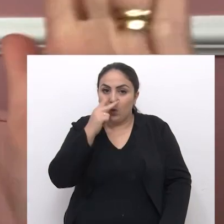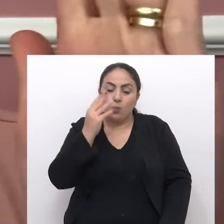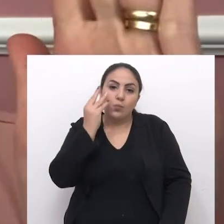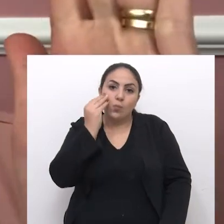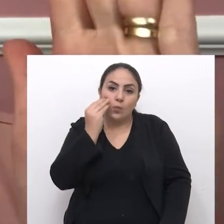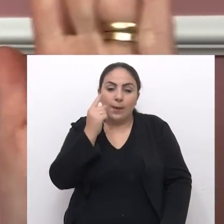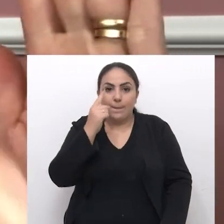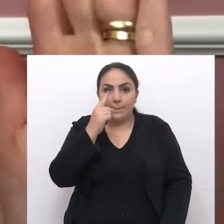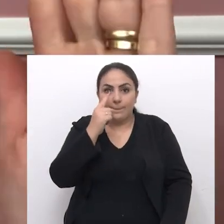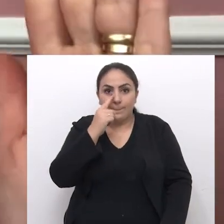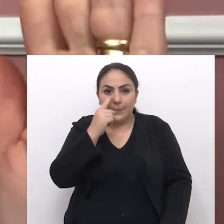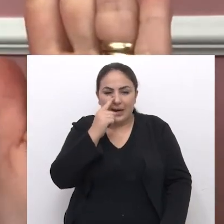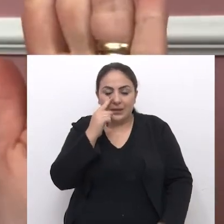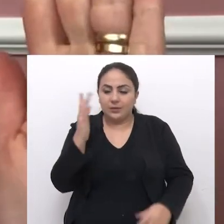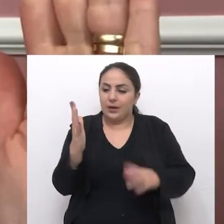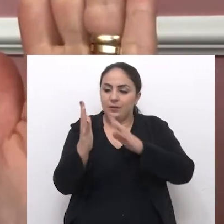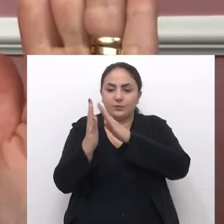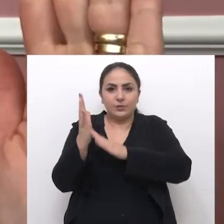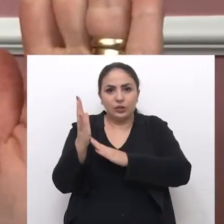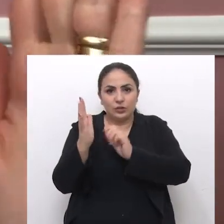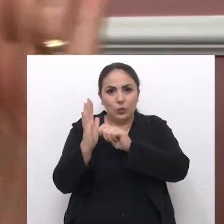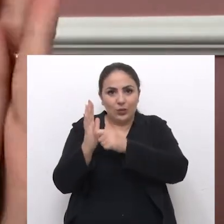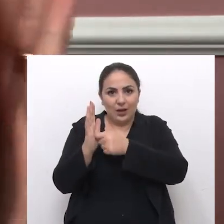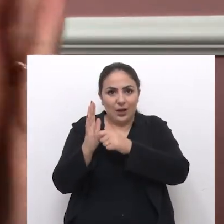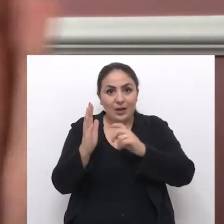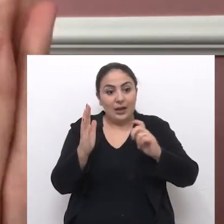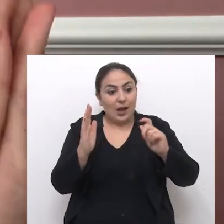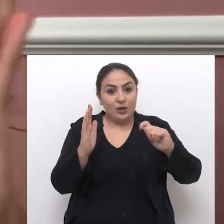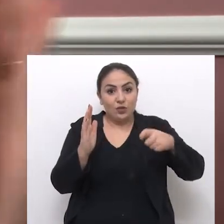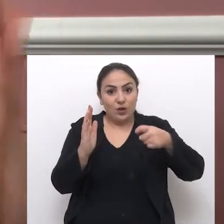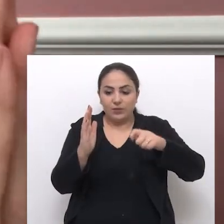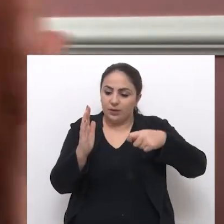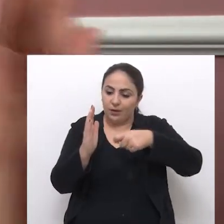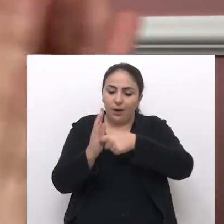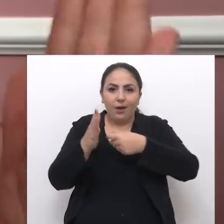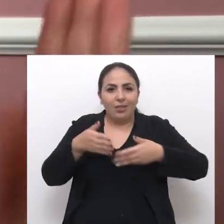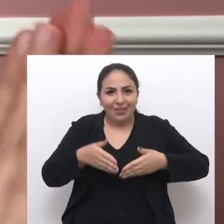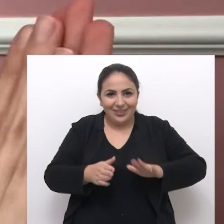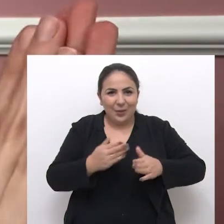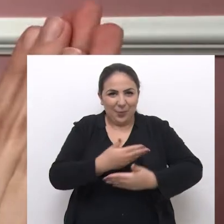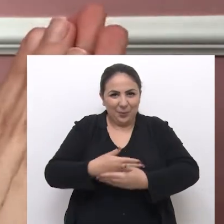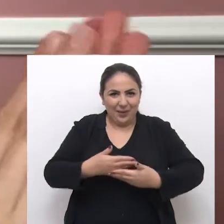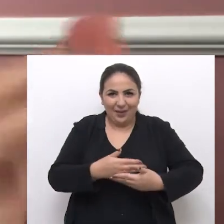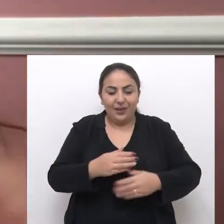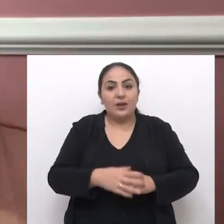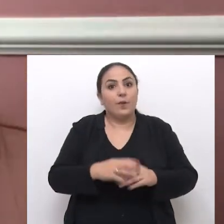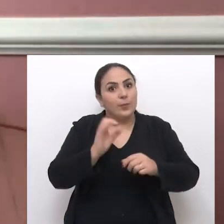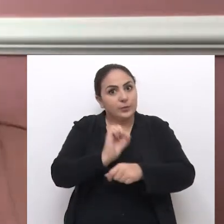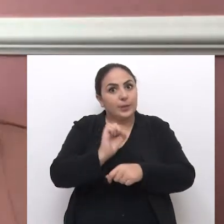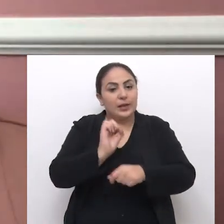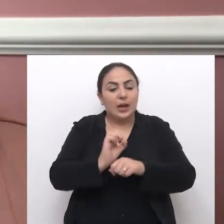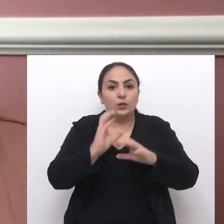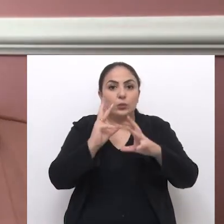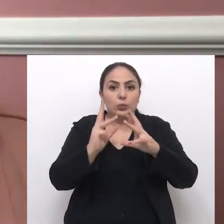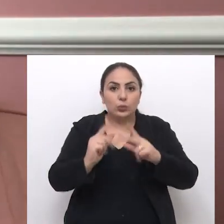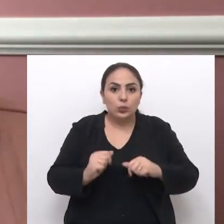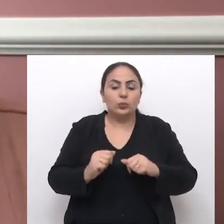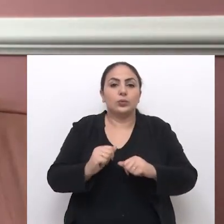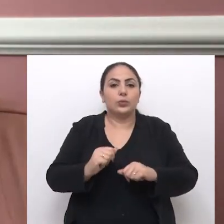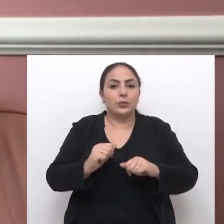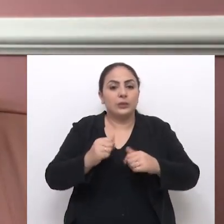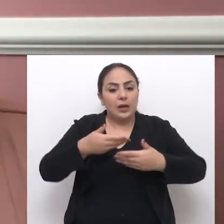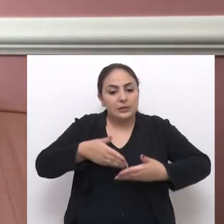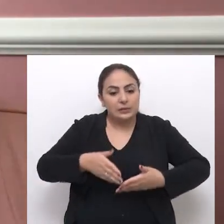fechadura, que é a mão lá da mãe, e a gente tem que esperar a chave nascer. Então, vamos preparar essa fechadura com muita informação e vamos aguardar, né, o